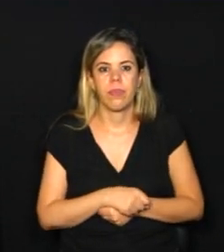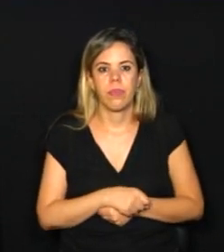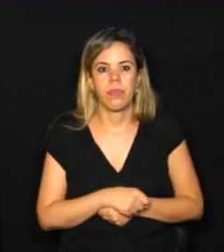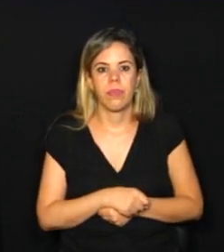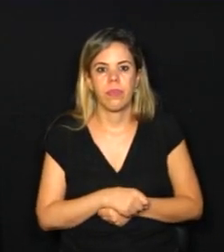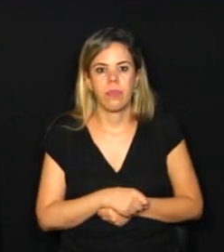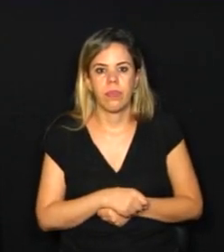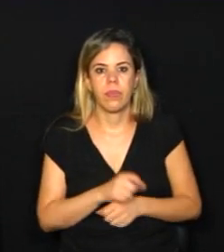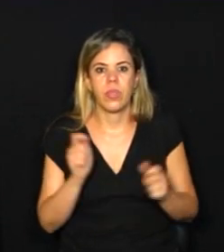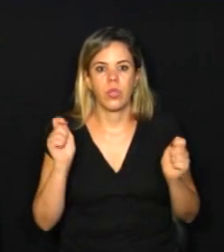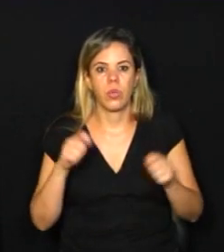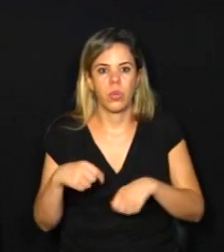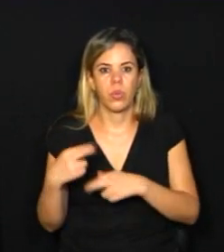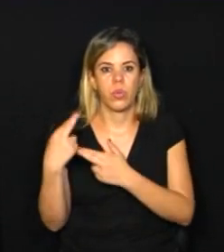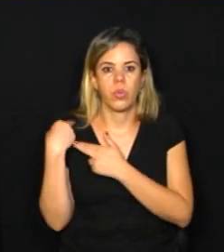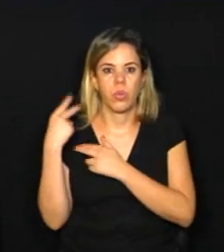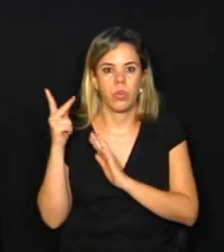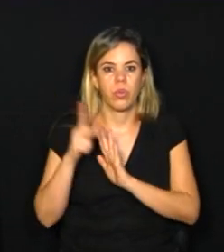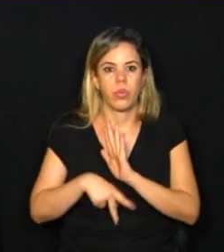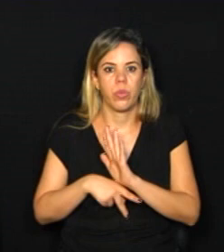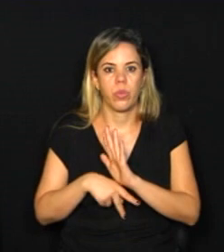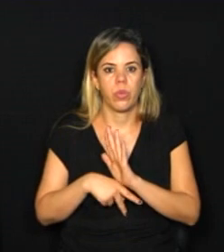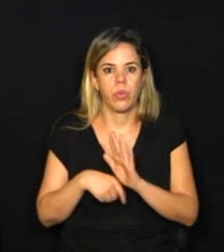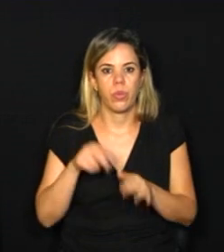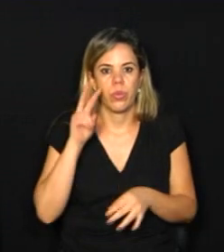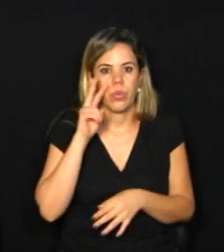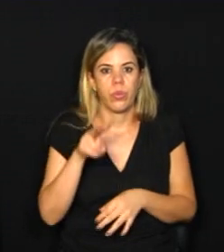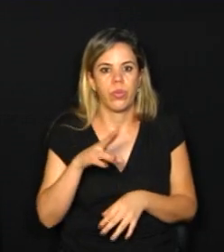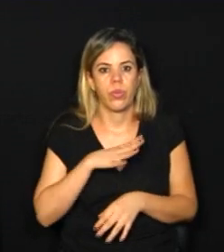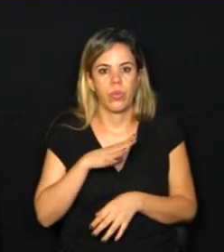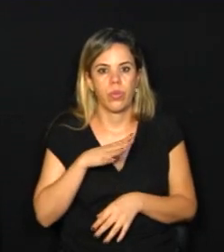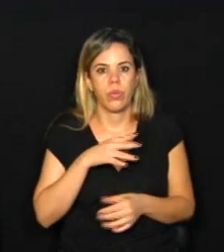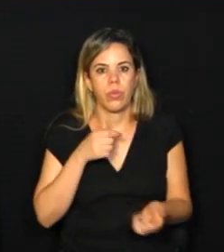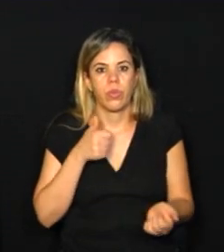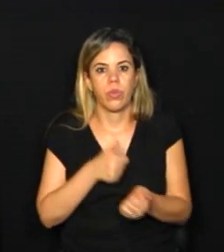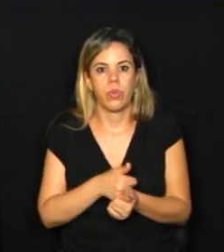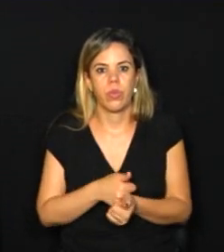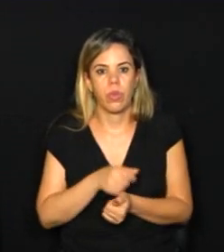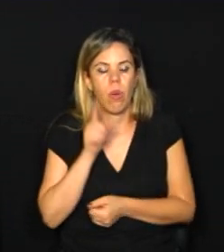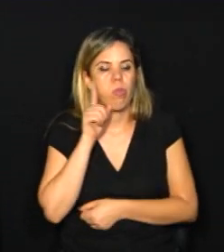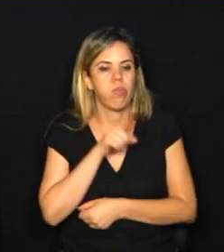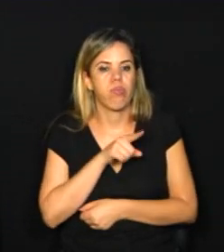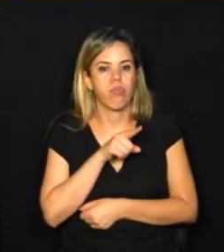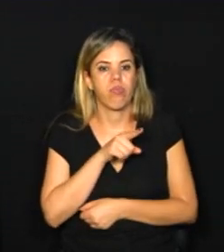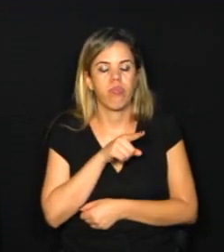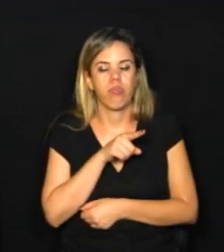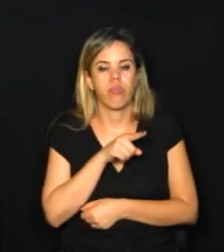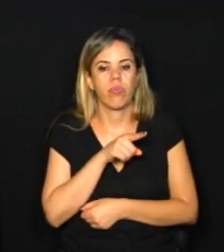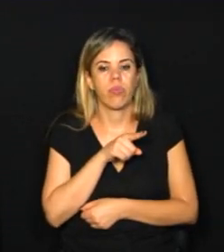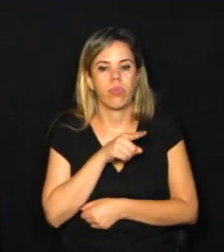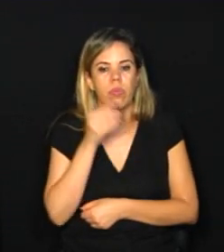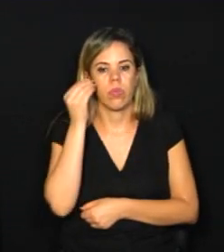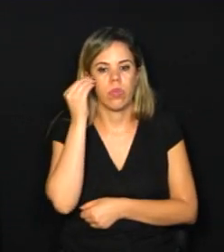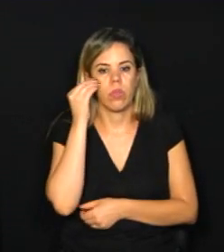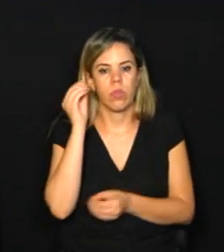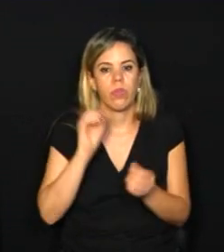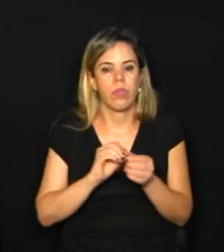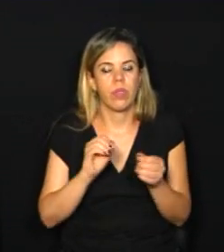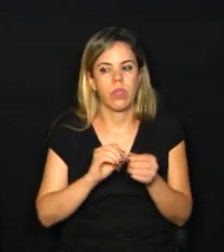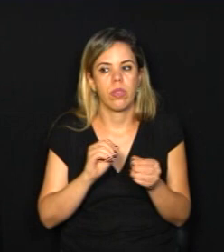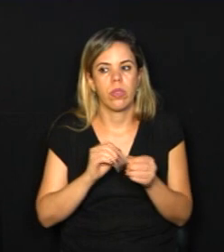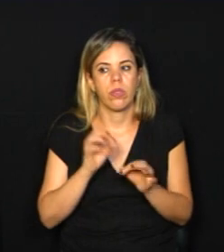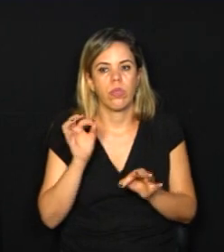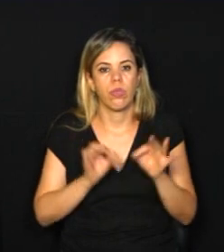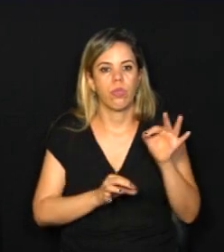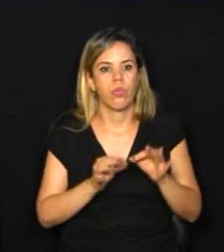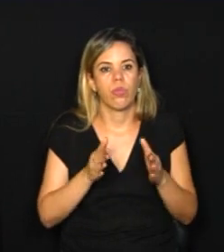que é competência do plano. Vocês viram aqui uma cidade próxima que Americana tentou fazer, a